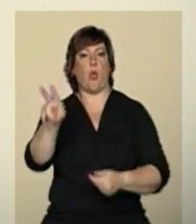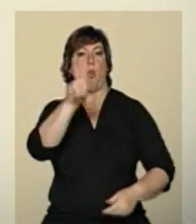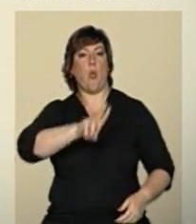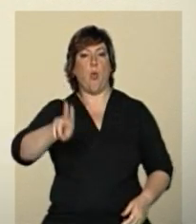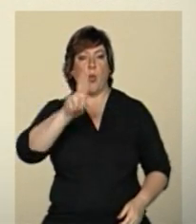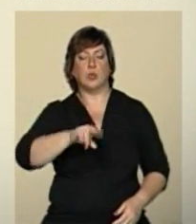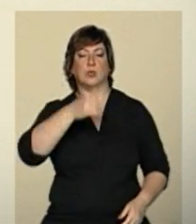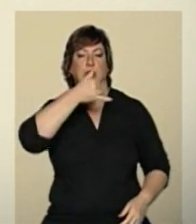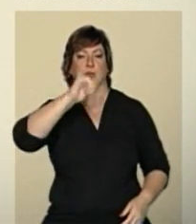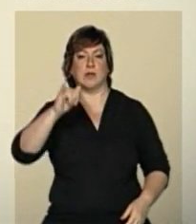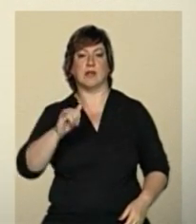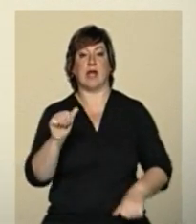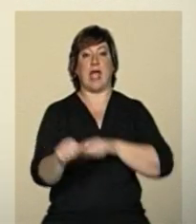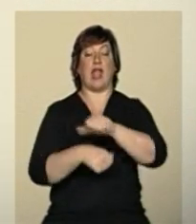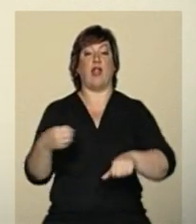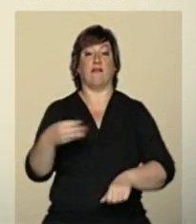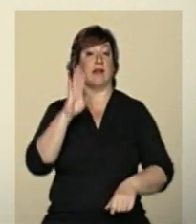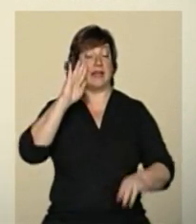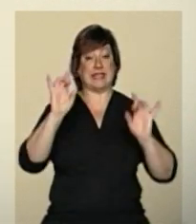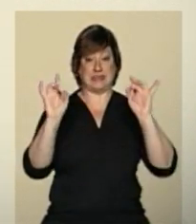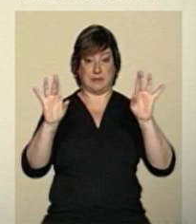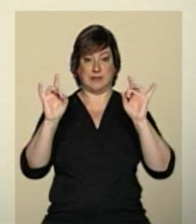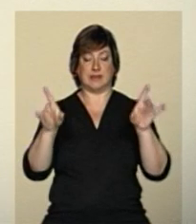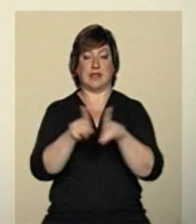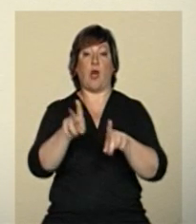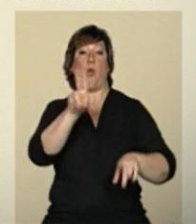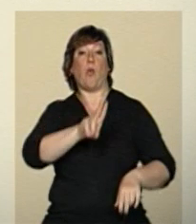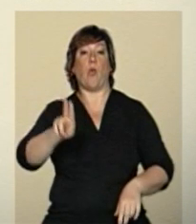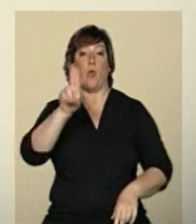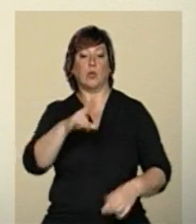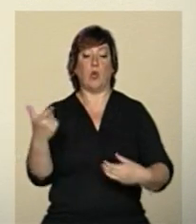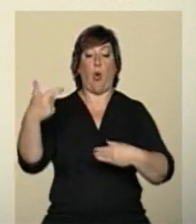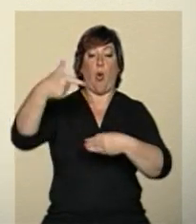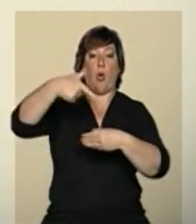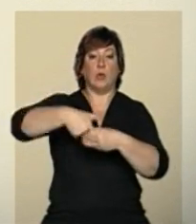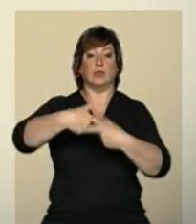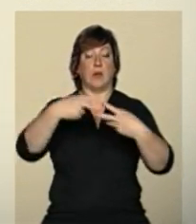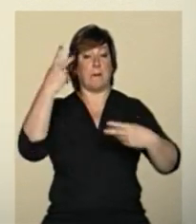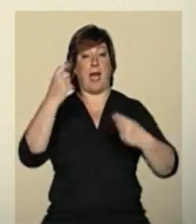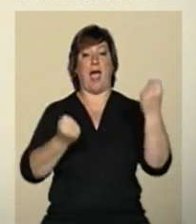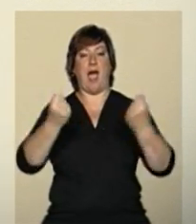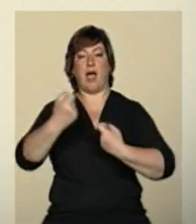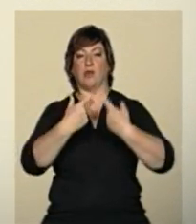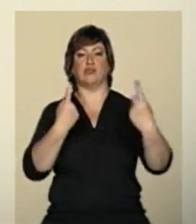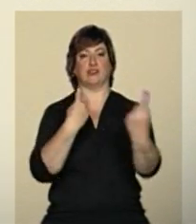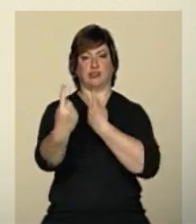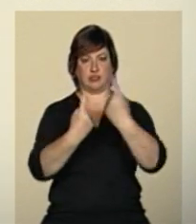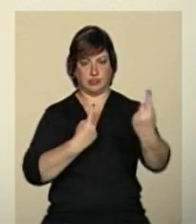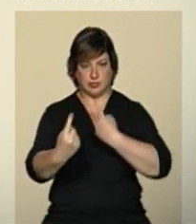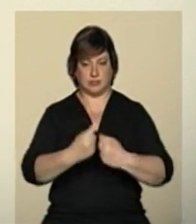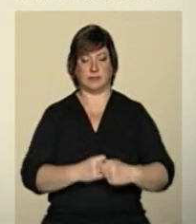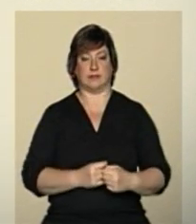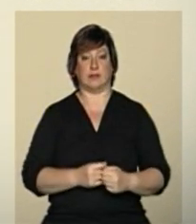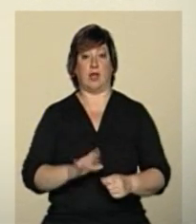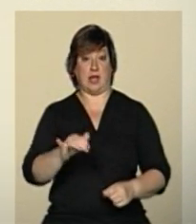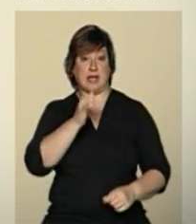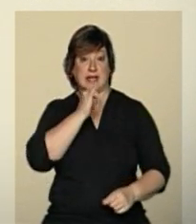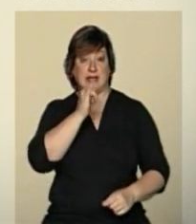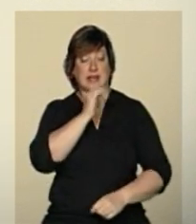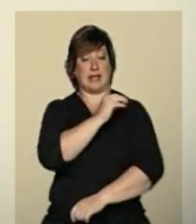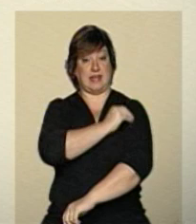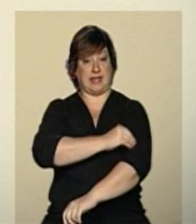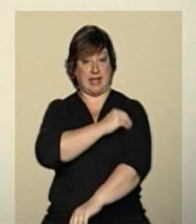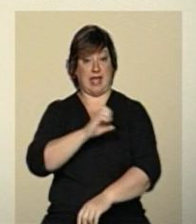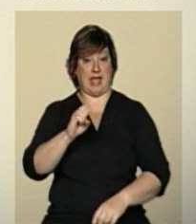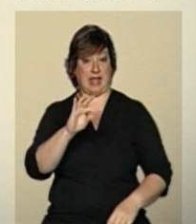renovável, especialmente no uso de combustível para transporte. O melhor exemplo disso, Luciano, é o etanol.